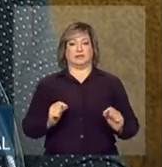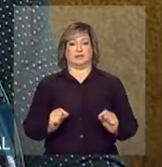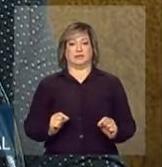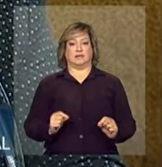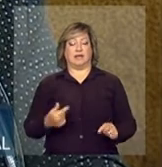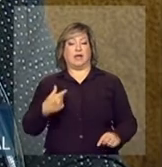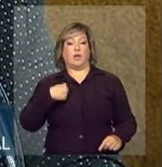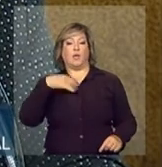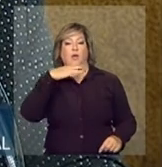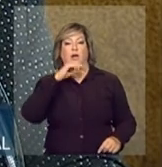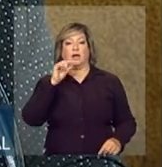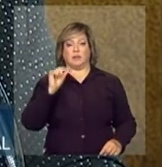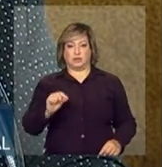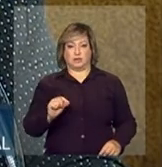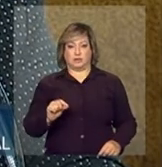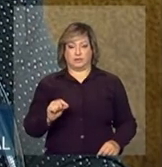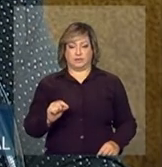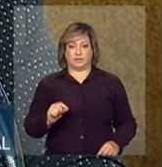Eu acho que